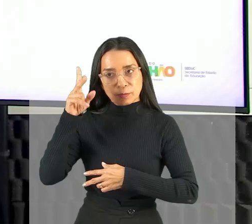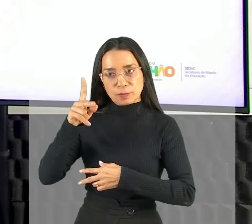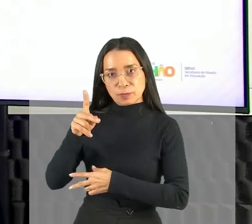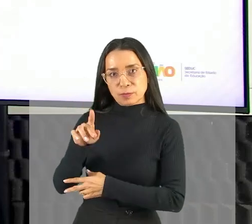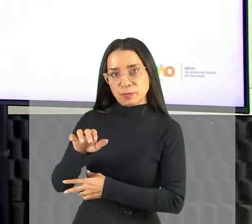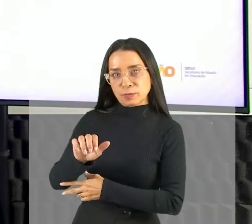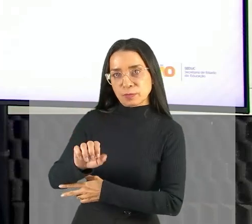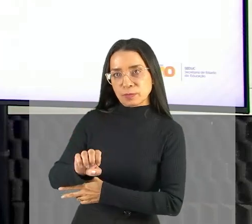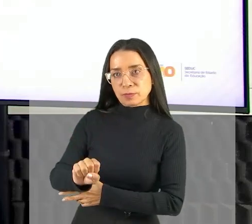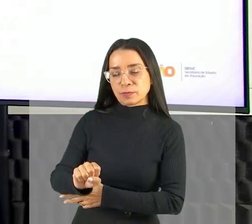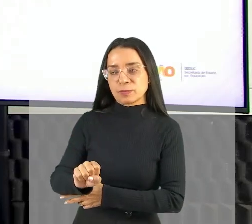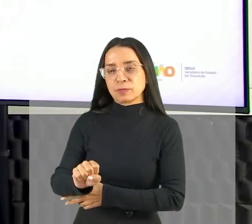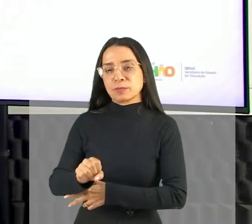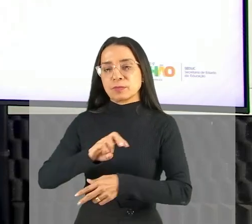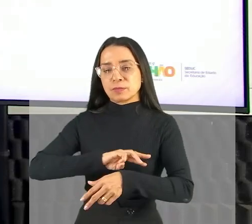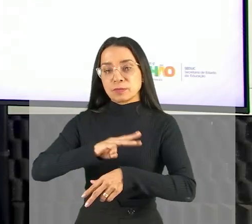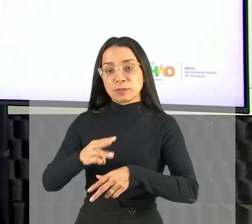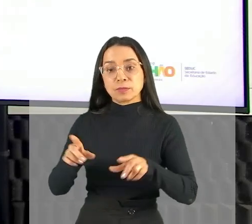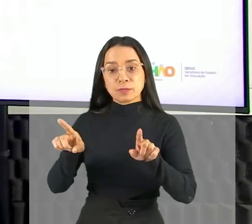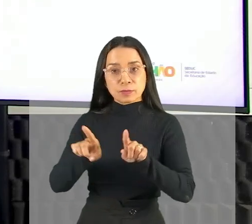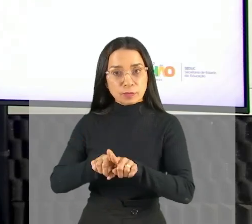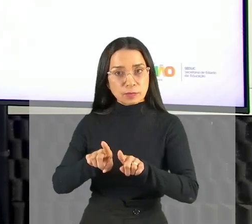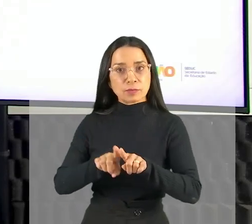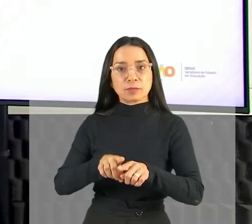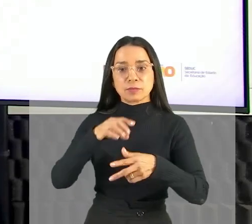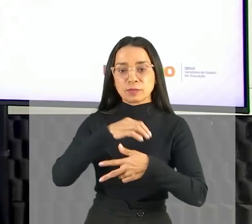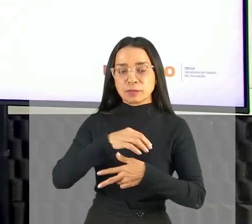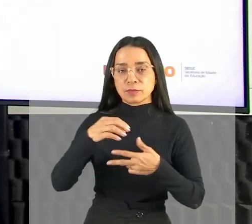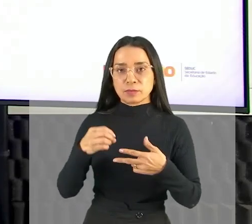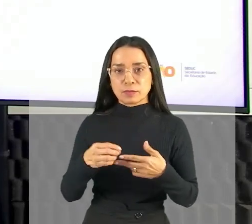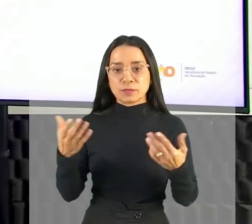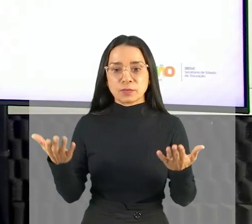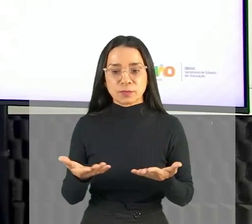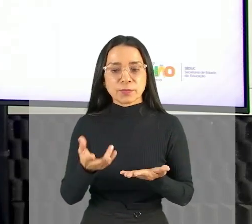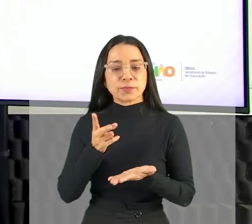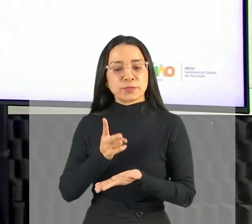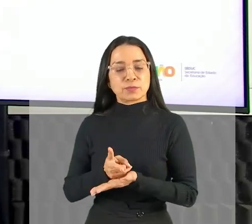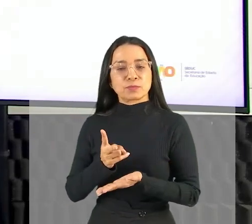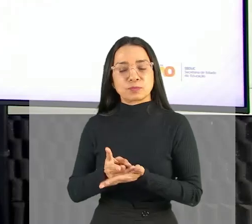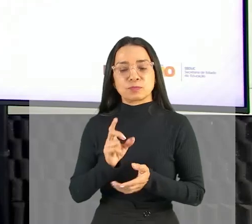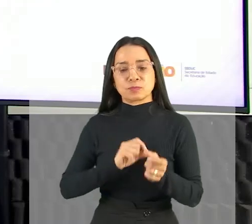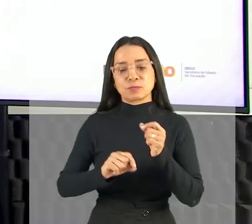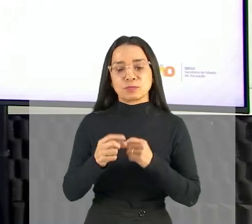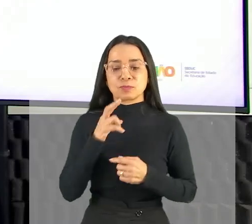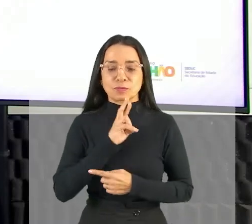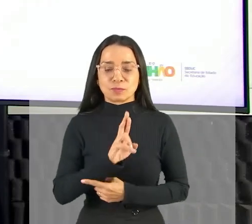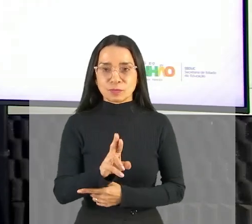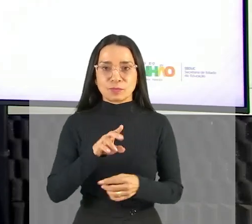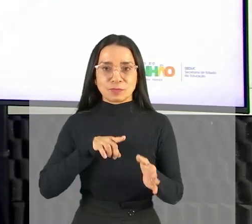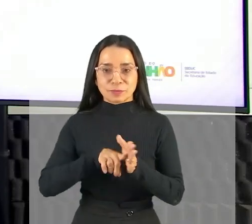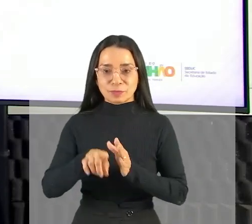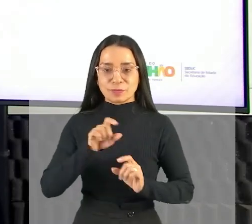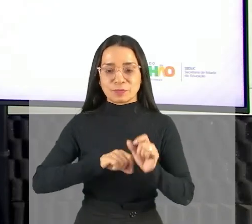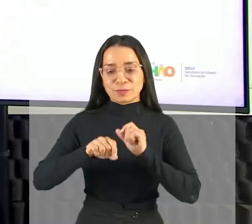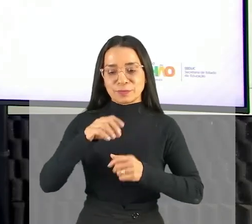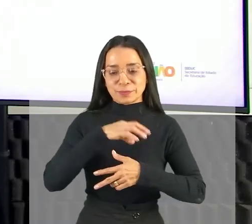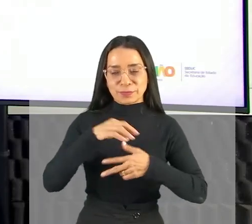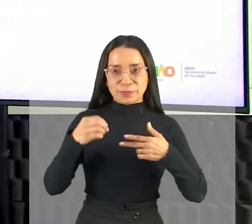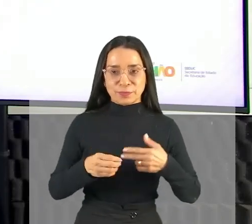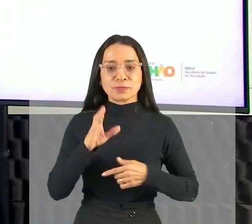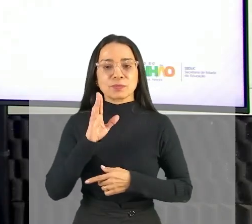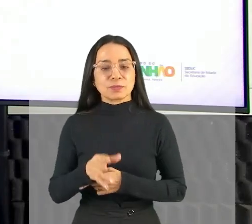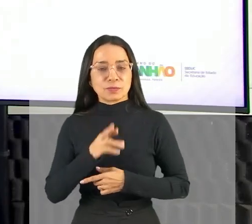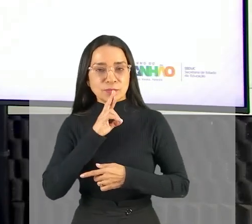UEMA e pro Enem né Agora nós estamos eh continuando aqui respondendo questões do Enem já respondemos